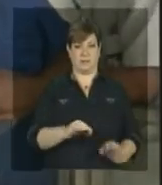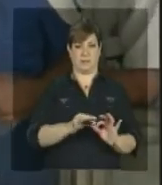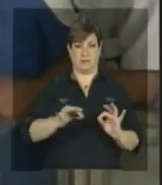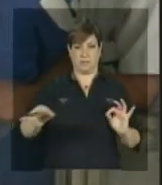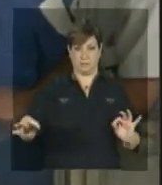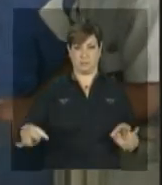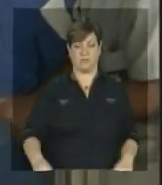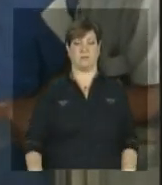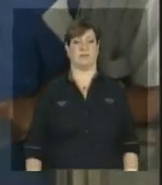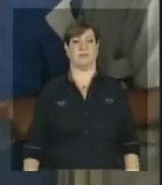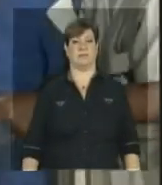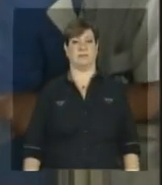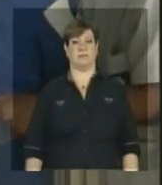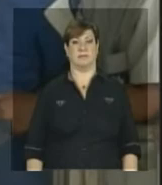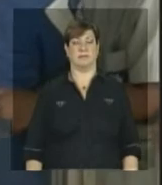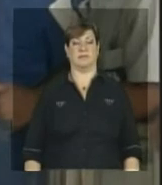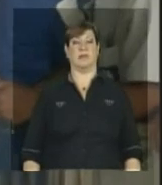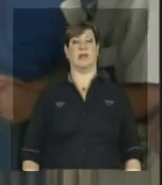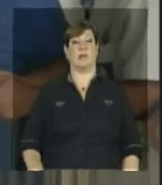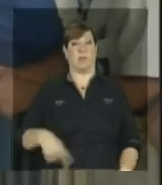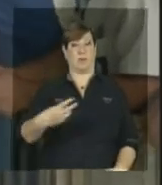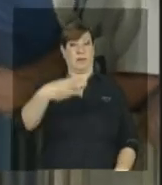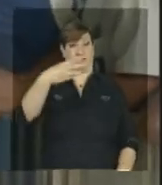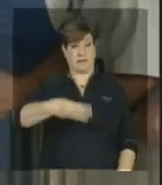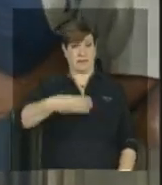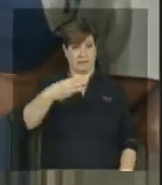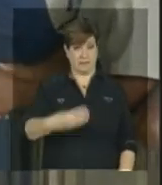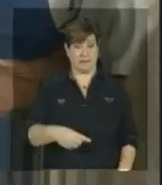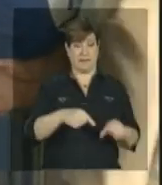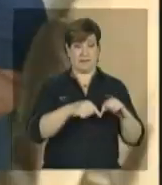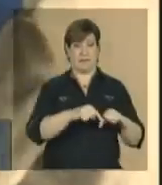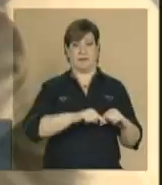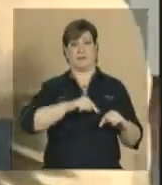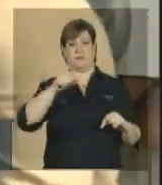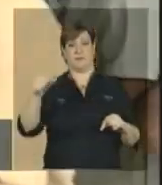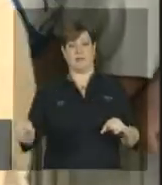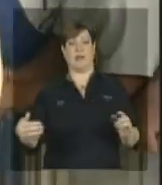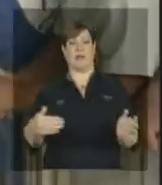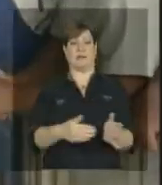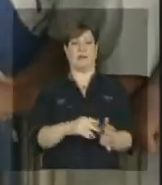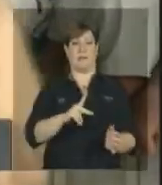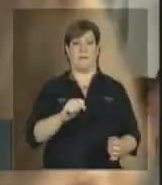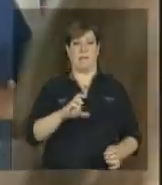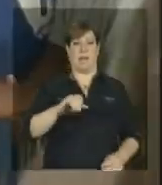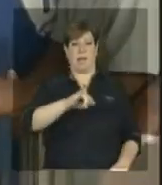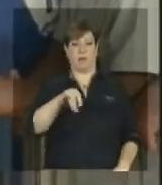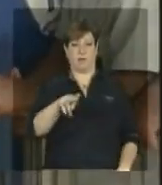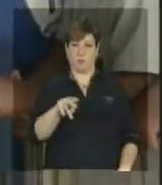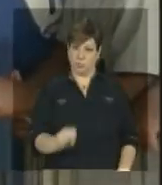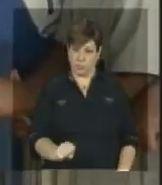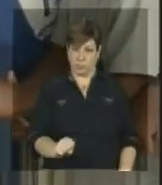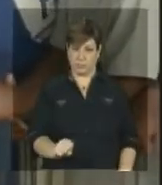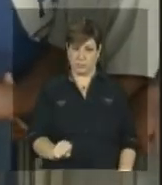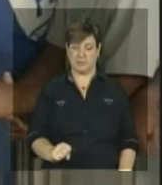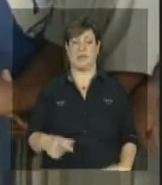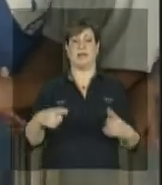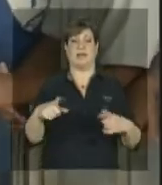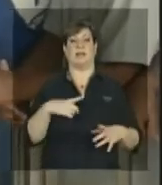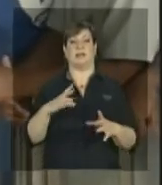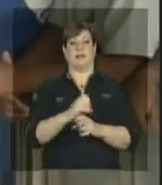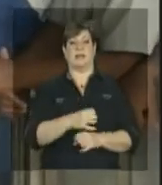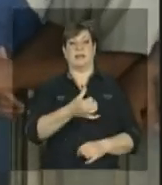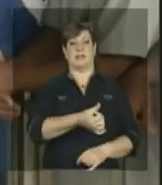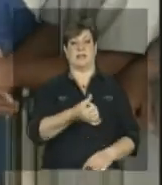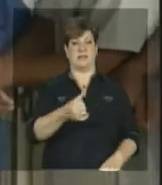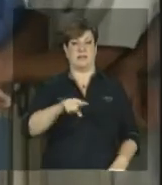extensão. O trecho 3, de Serra do Félix ao açude Pacajus, e tem